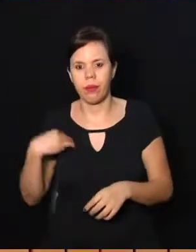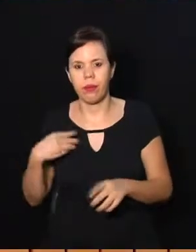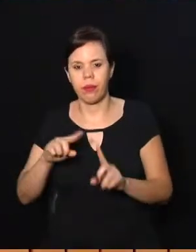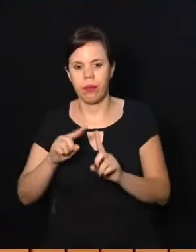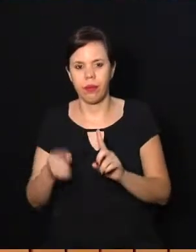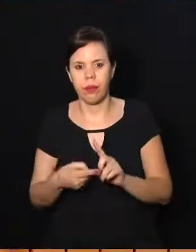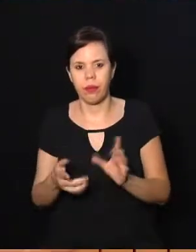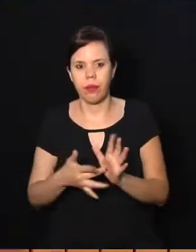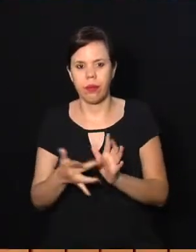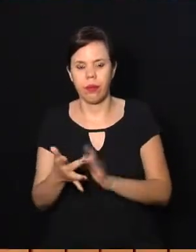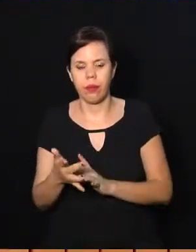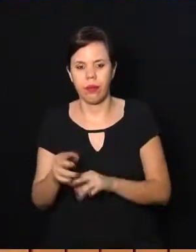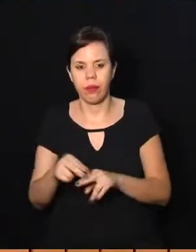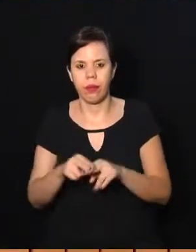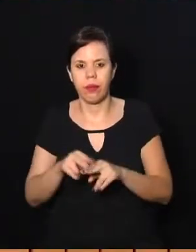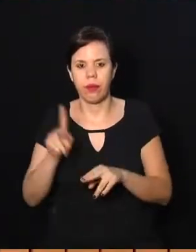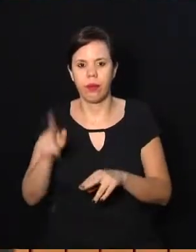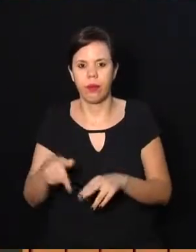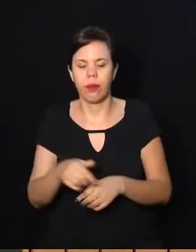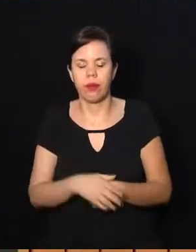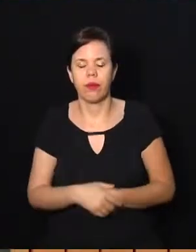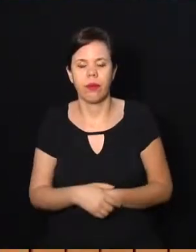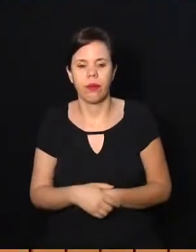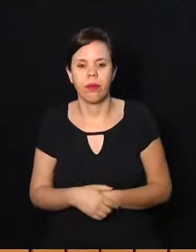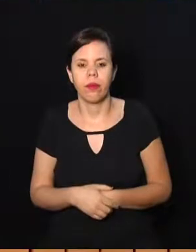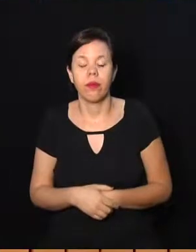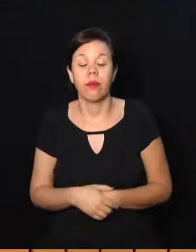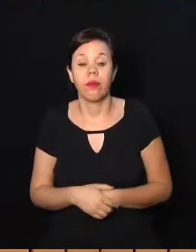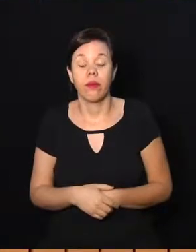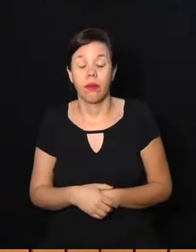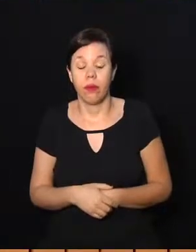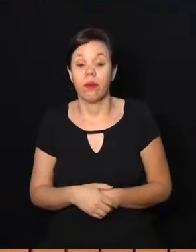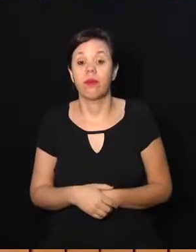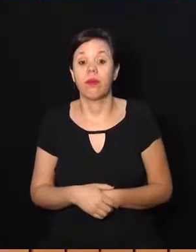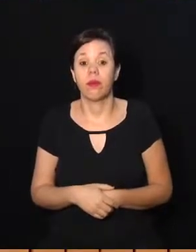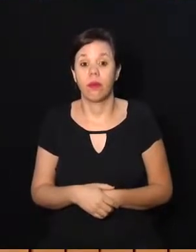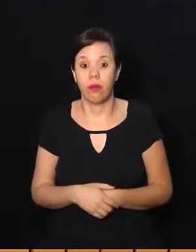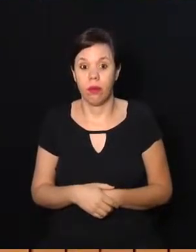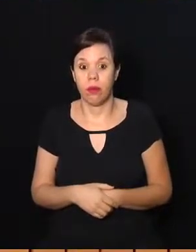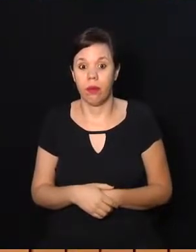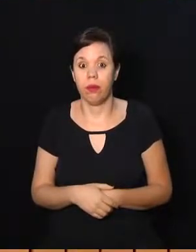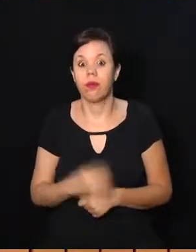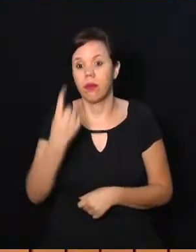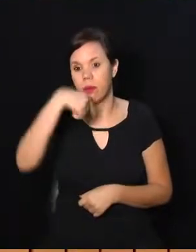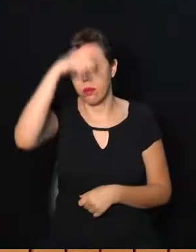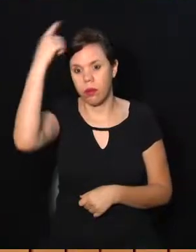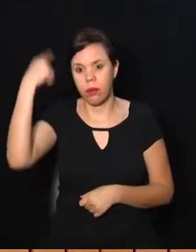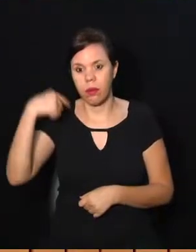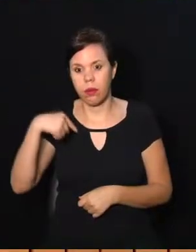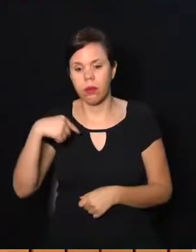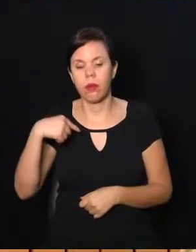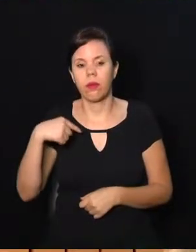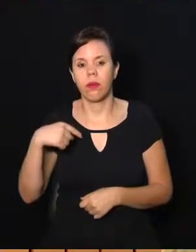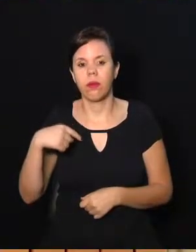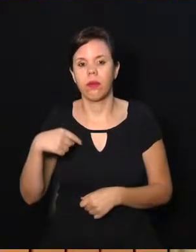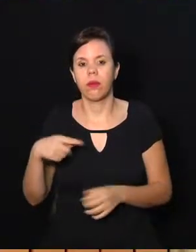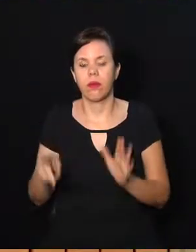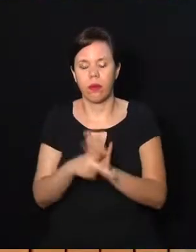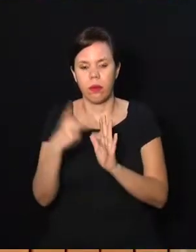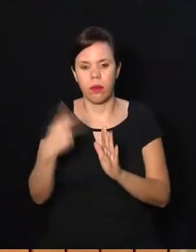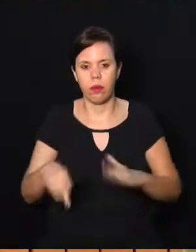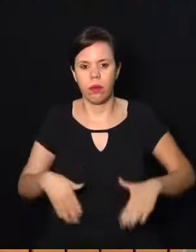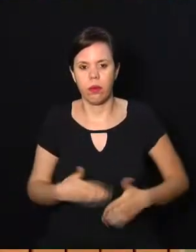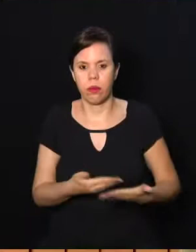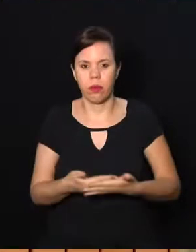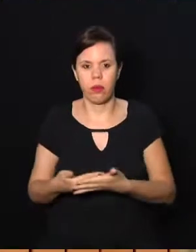Jesus, e por isso ela é a padroeira do Nasturo. Tá bom, gente? Então eu